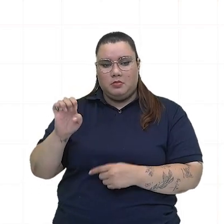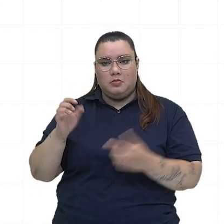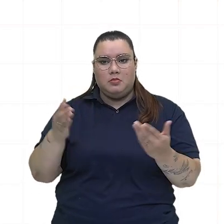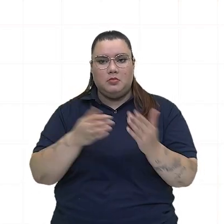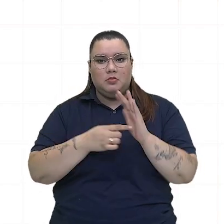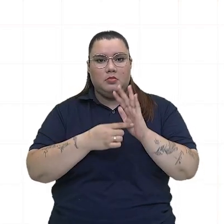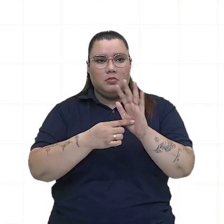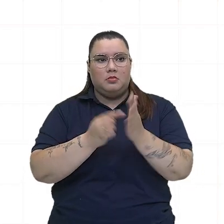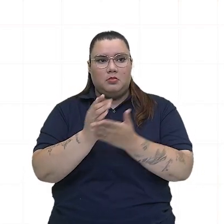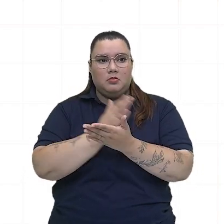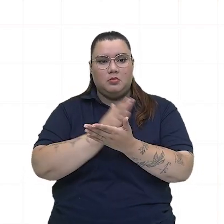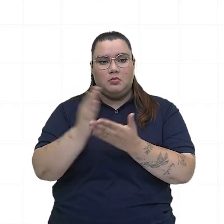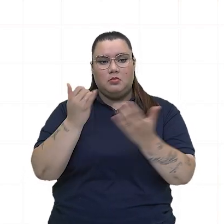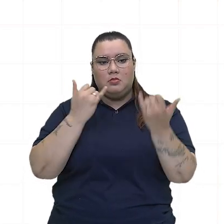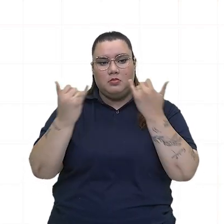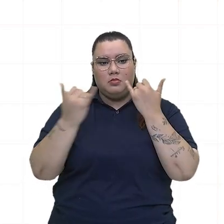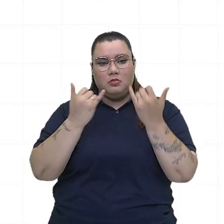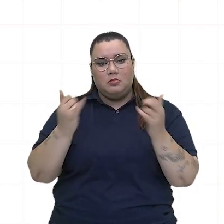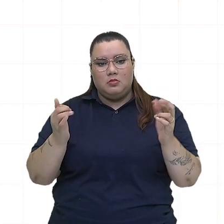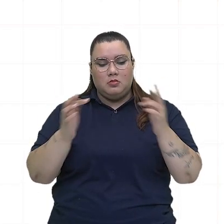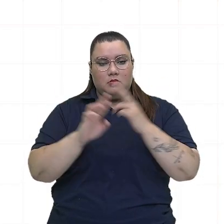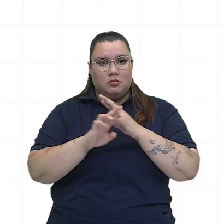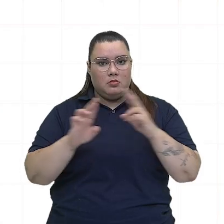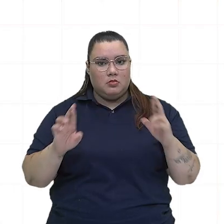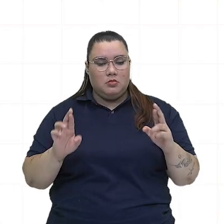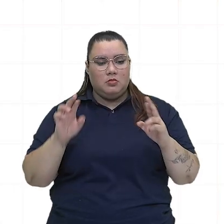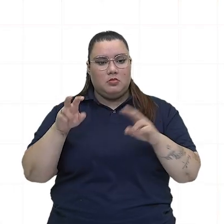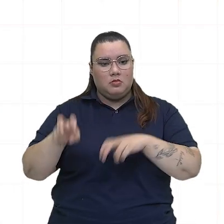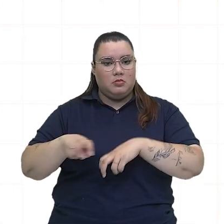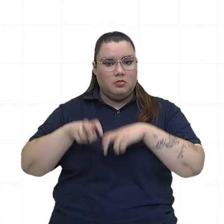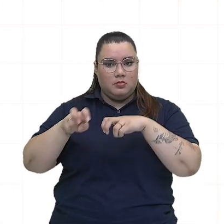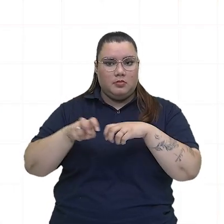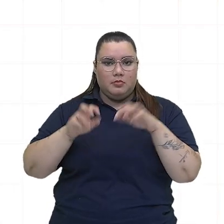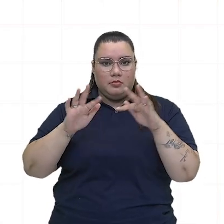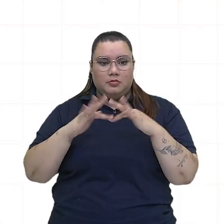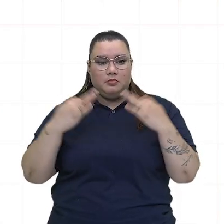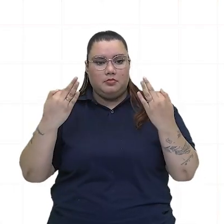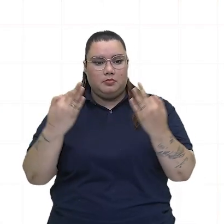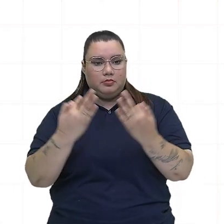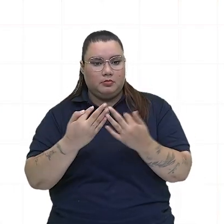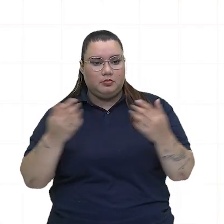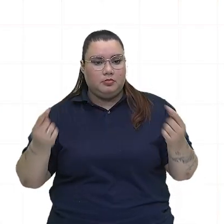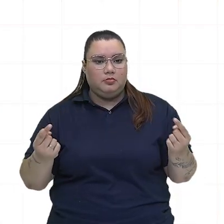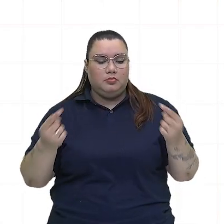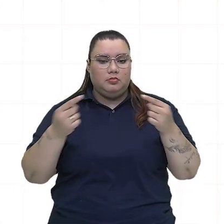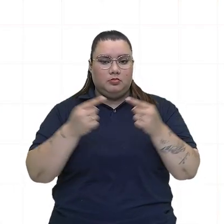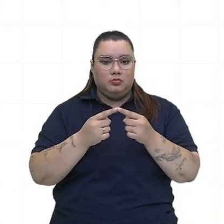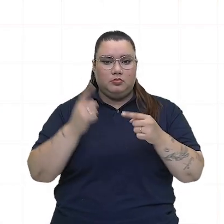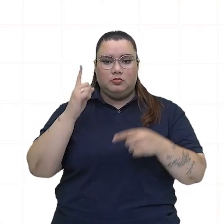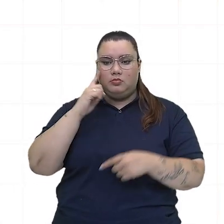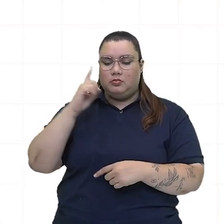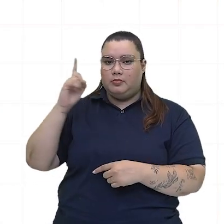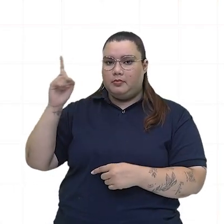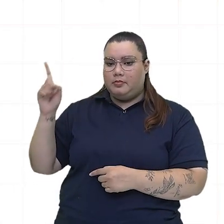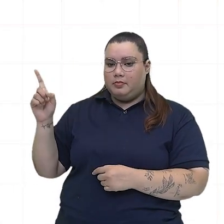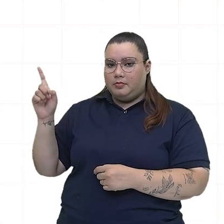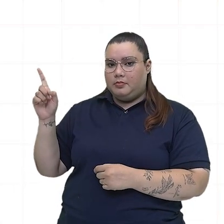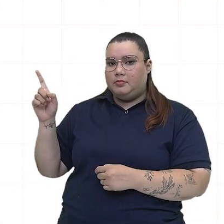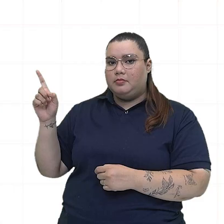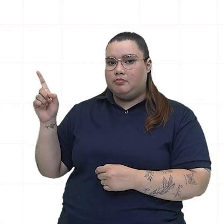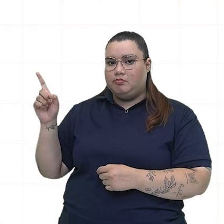algumas informações relacionadas, né, à agricultura familiar, de acordo ali com